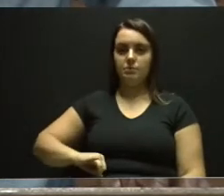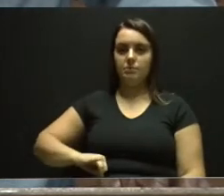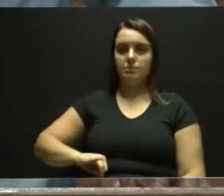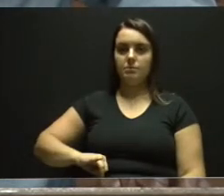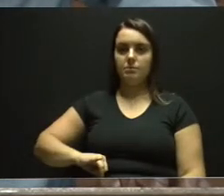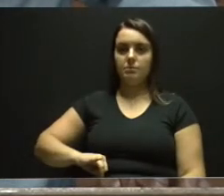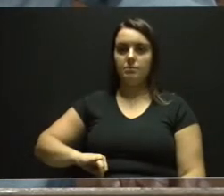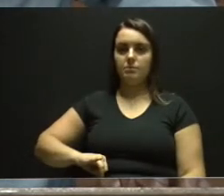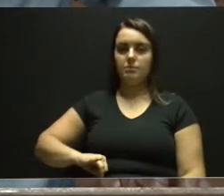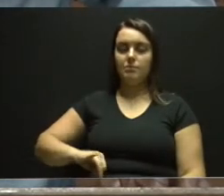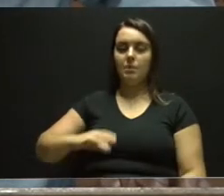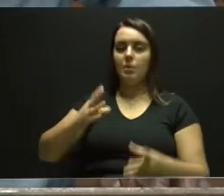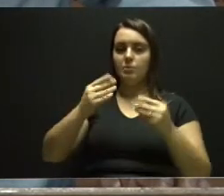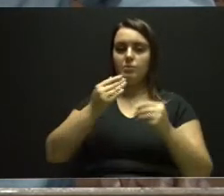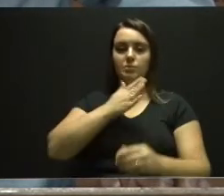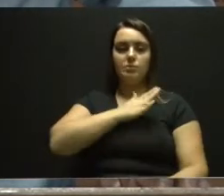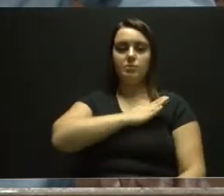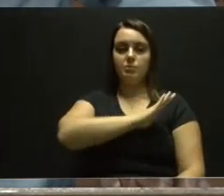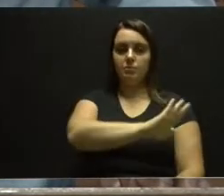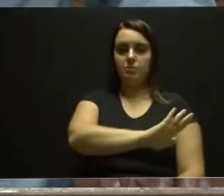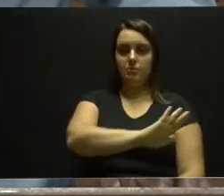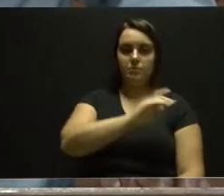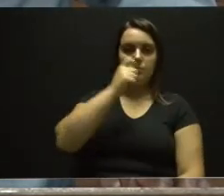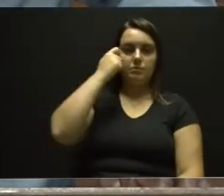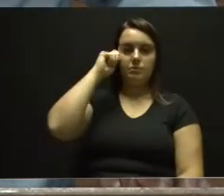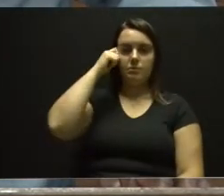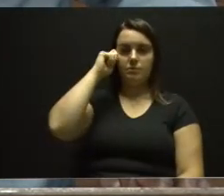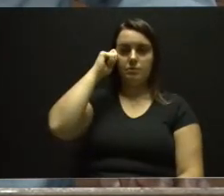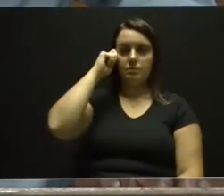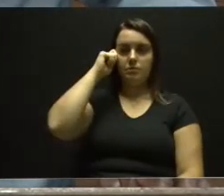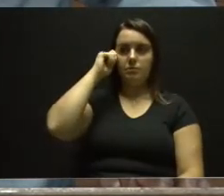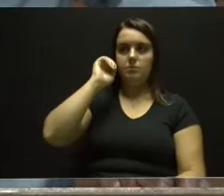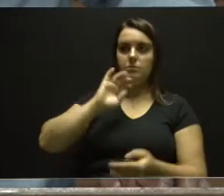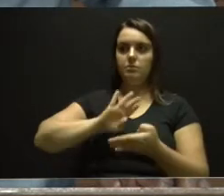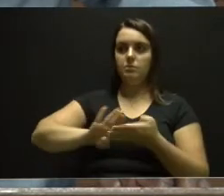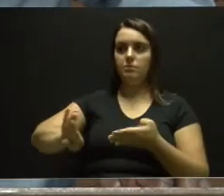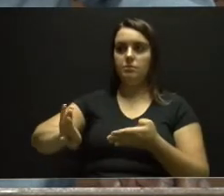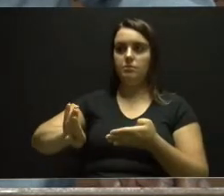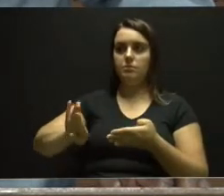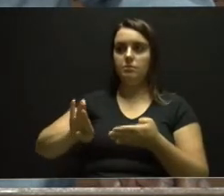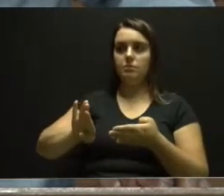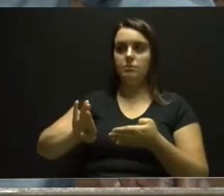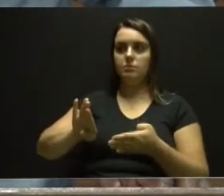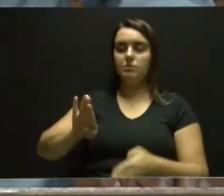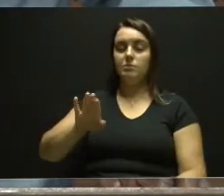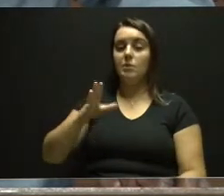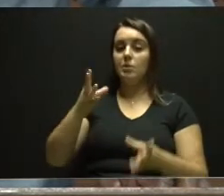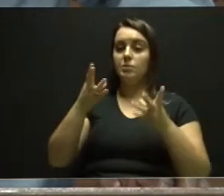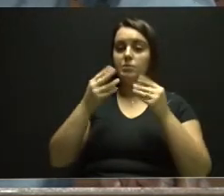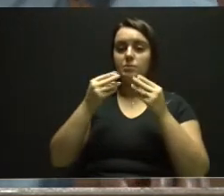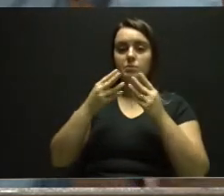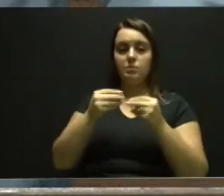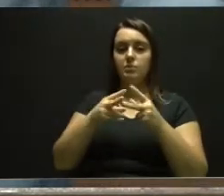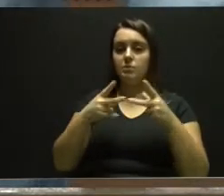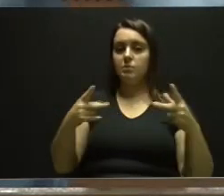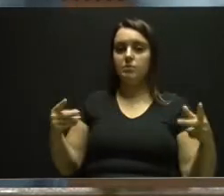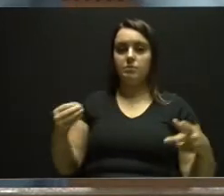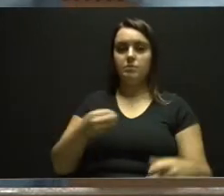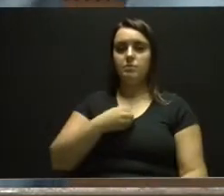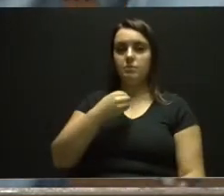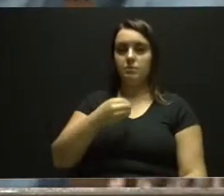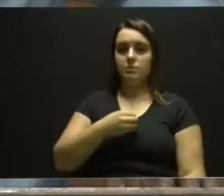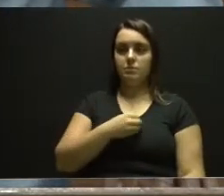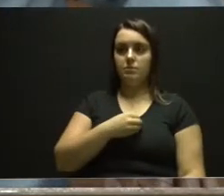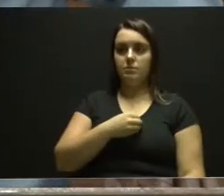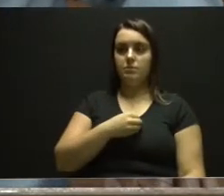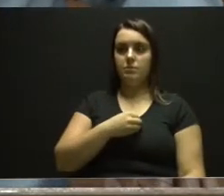preconceito racial me tiraram muita oportunidade pelo preenchimento da